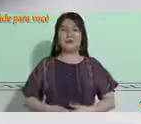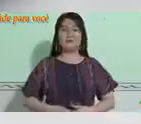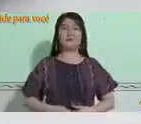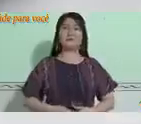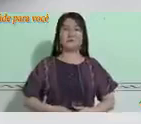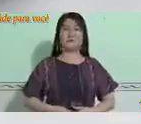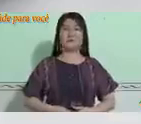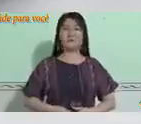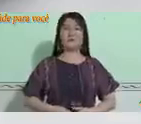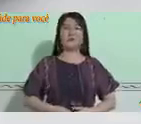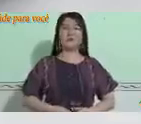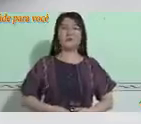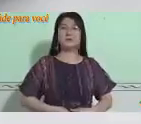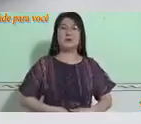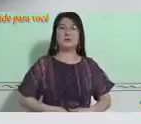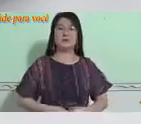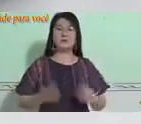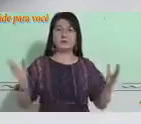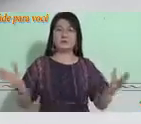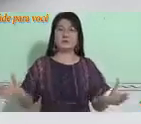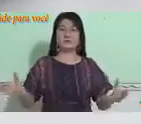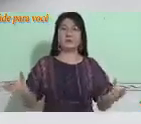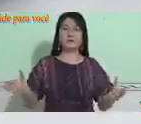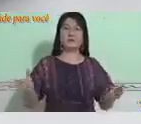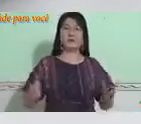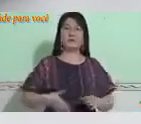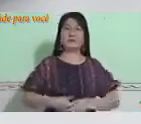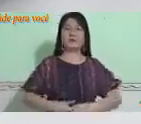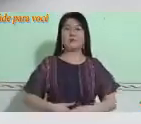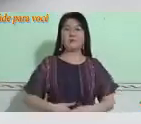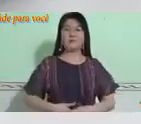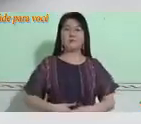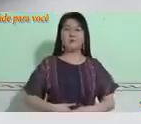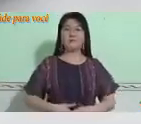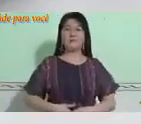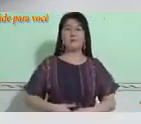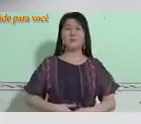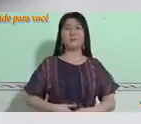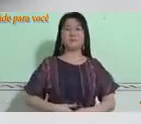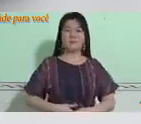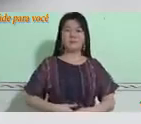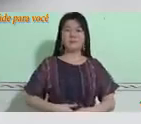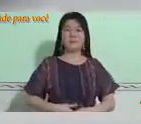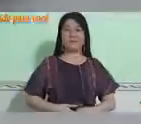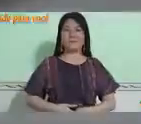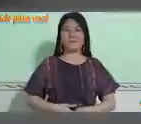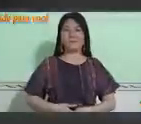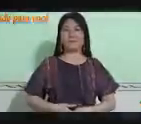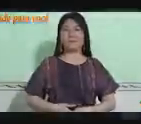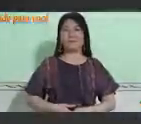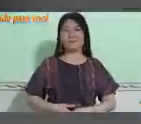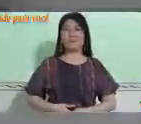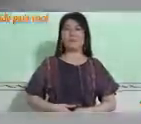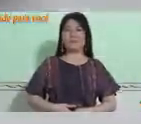O Ascaris lumbricoides é o parasita mais frequentemente associado a infecções intestinais, principalmente em